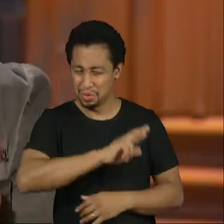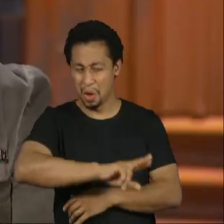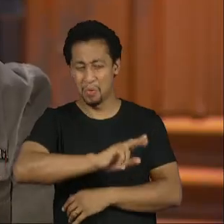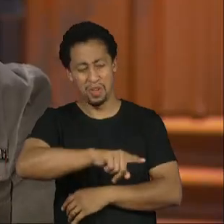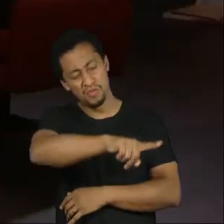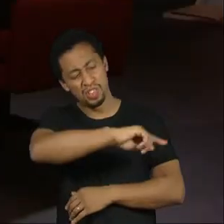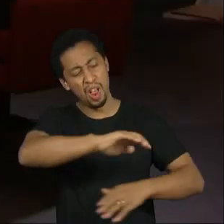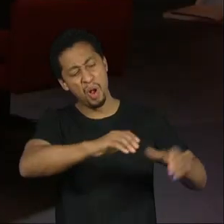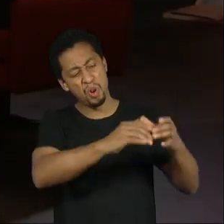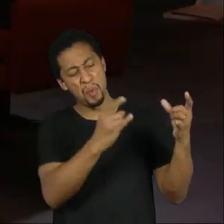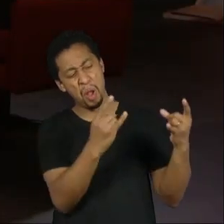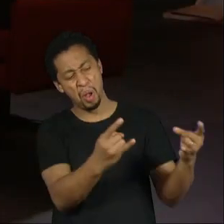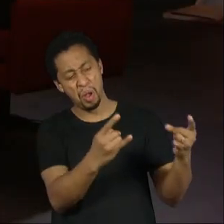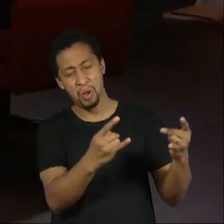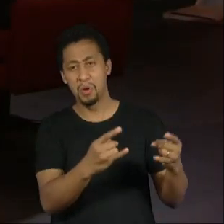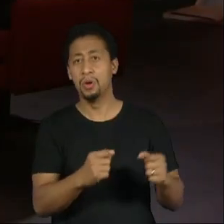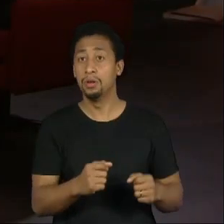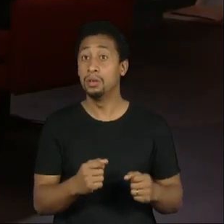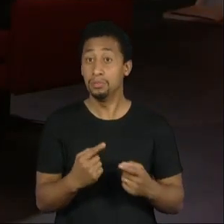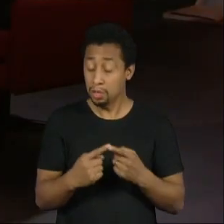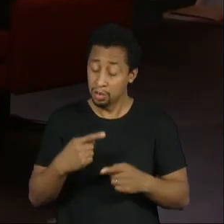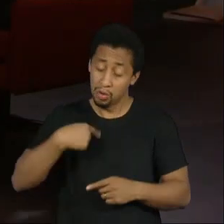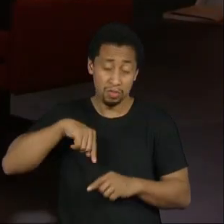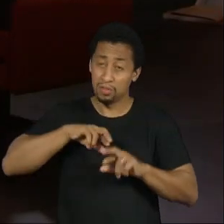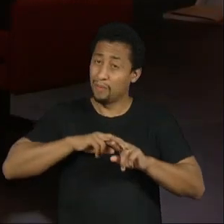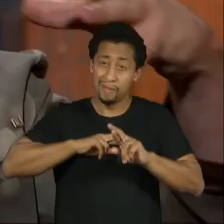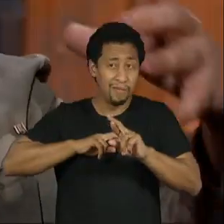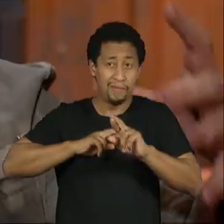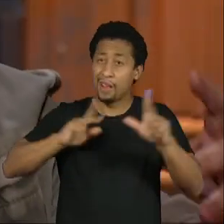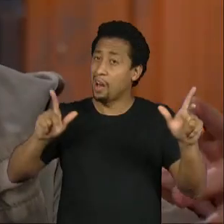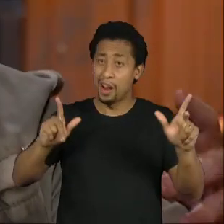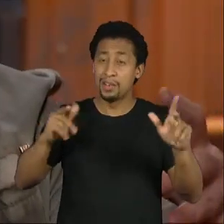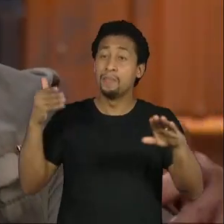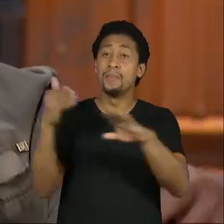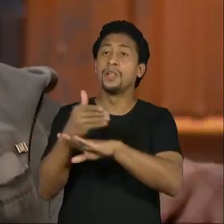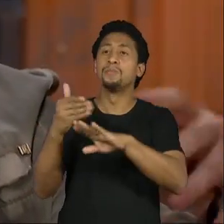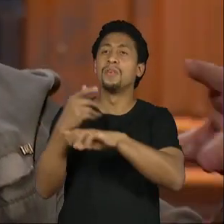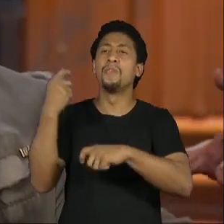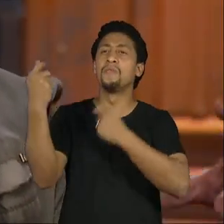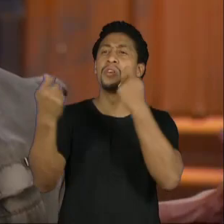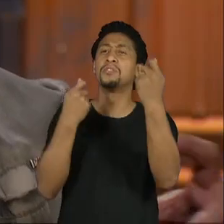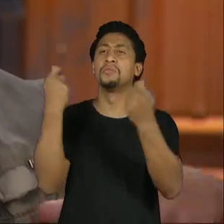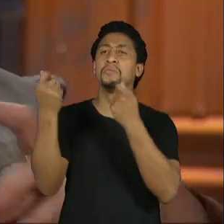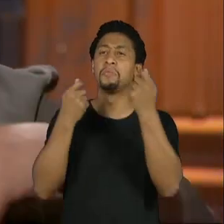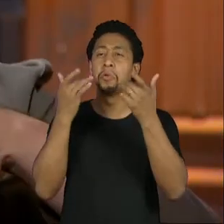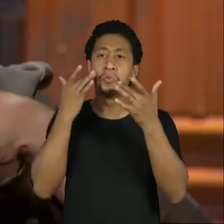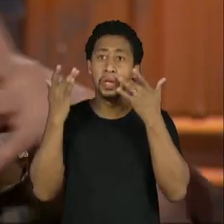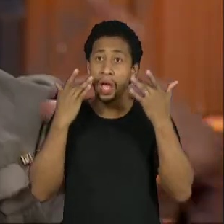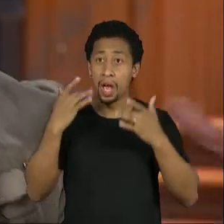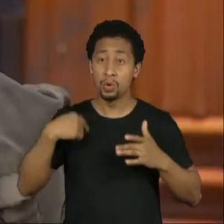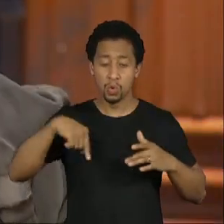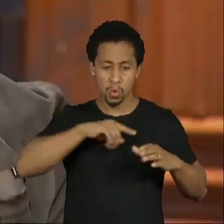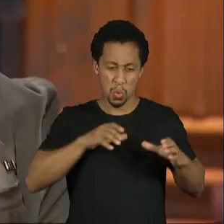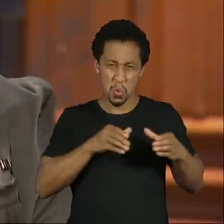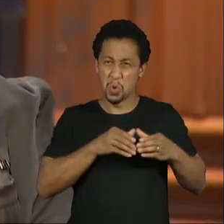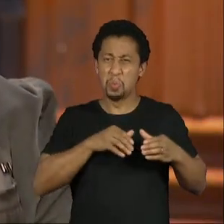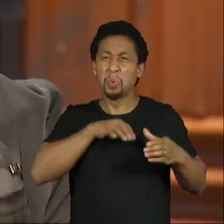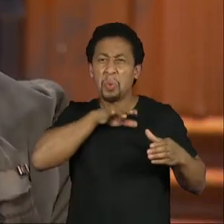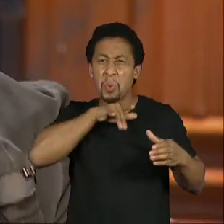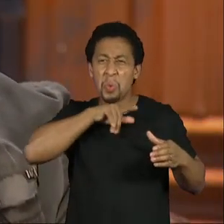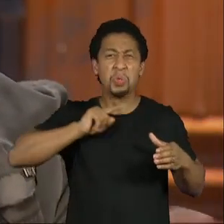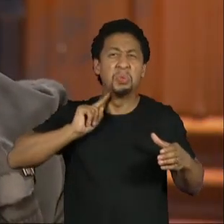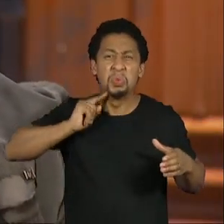são uma gangue de rock and roll ele que a gente era muito diferente da turma dos festivais Já o nosso alojamento era sempre o mais podre